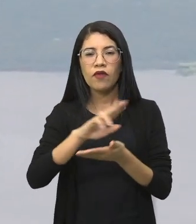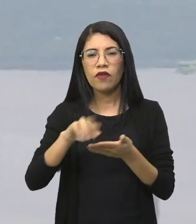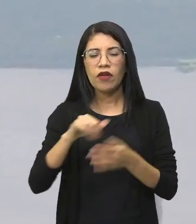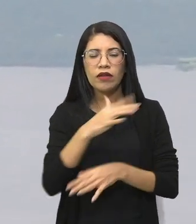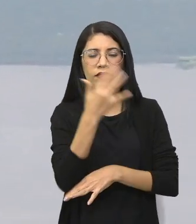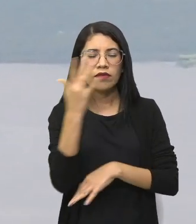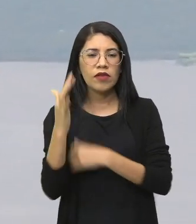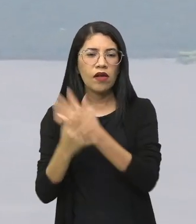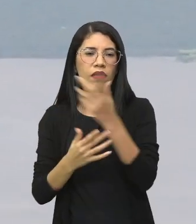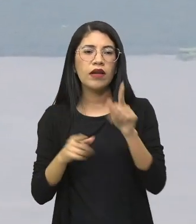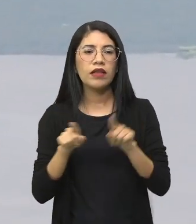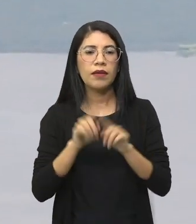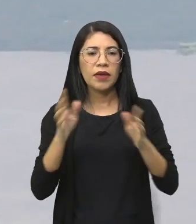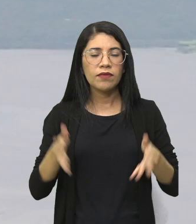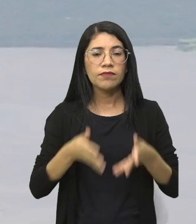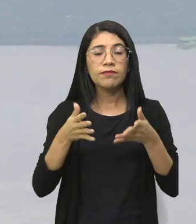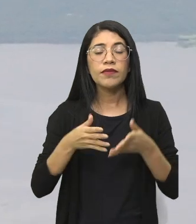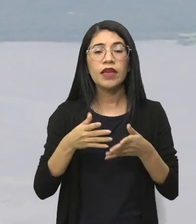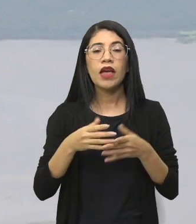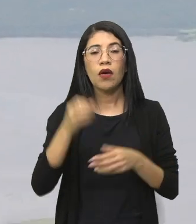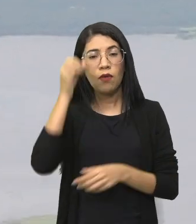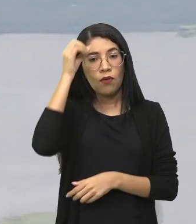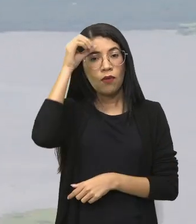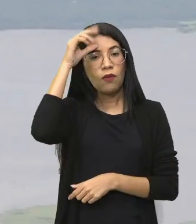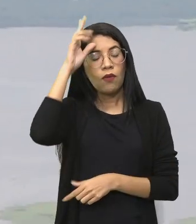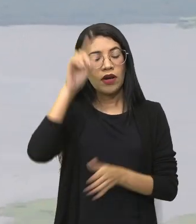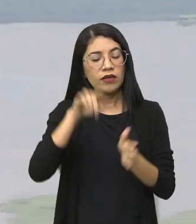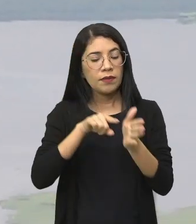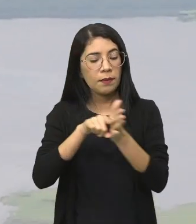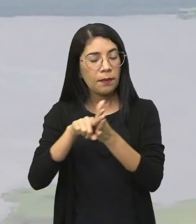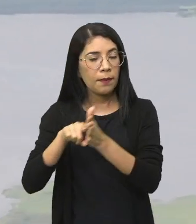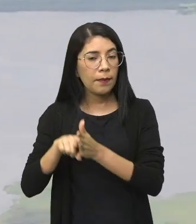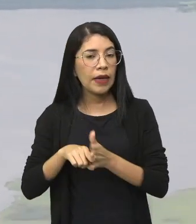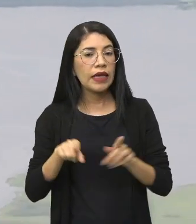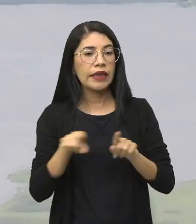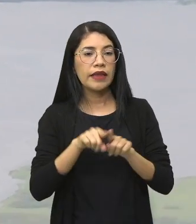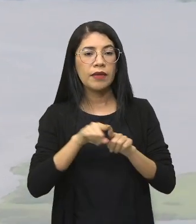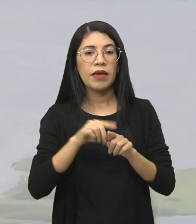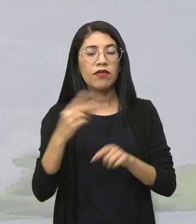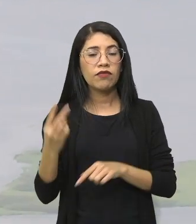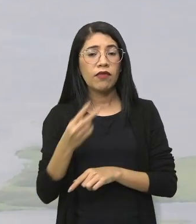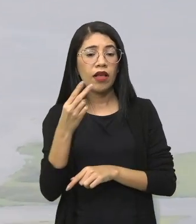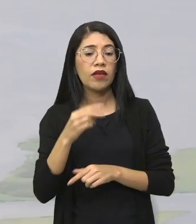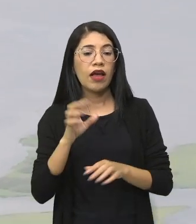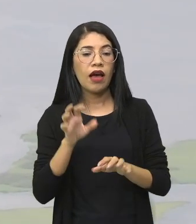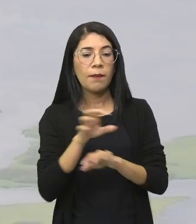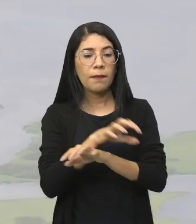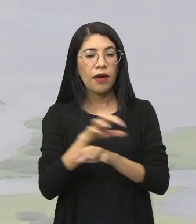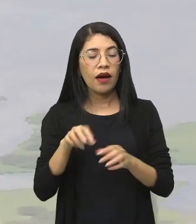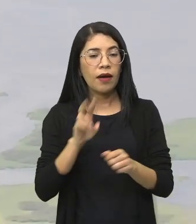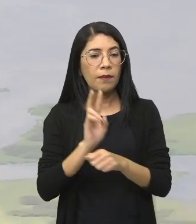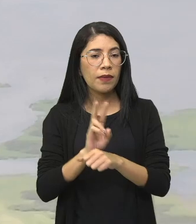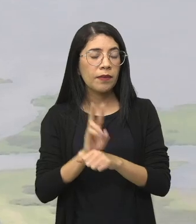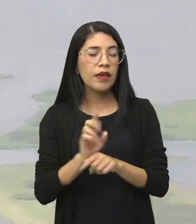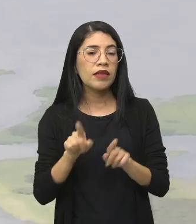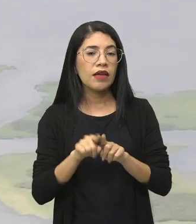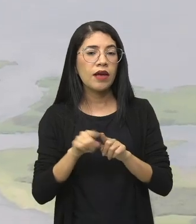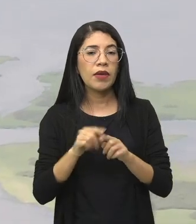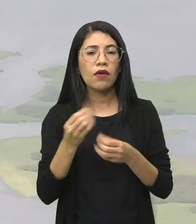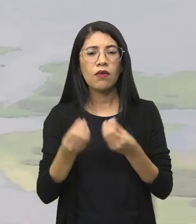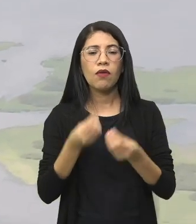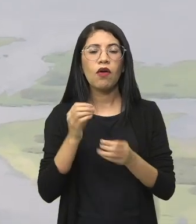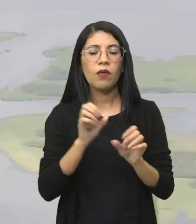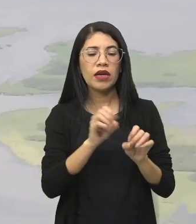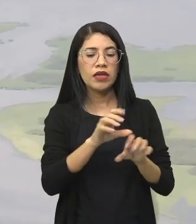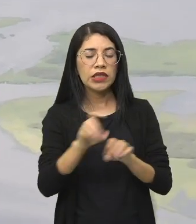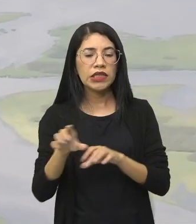florestais, estimular a produção de conhecimento por meio da pesquisa científica e valorizar a conservação do bioma Amazônia com base em ações de educação